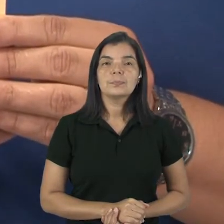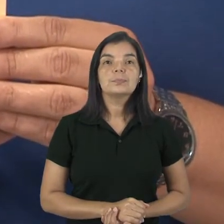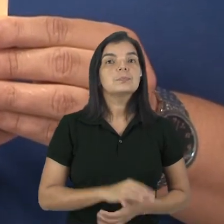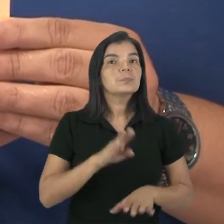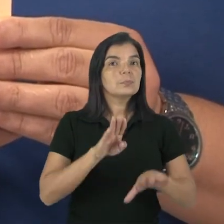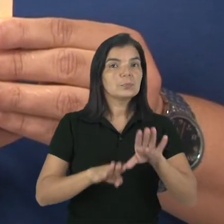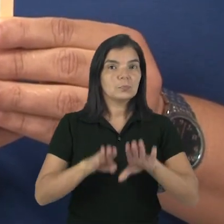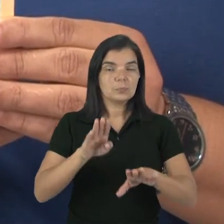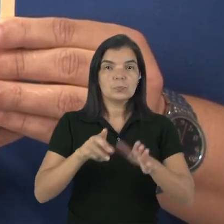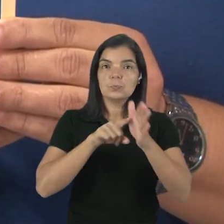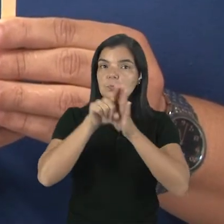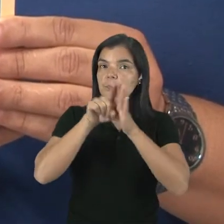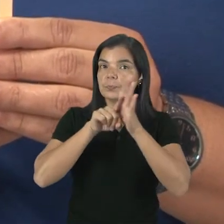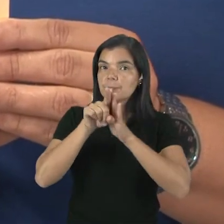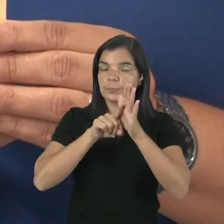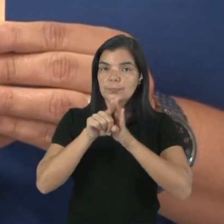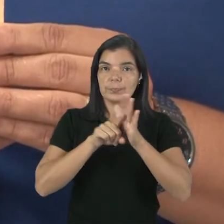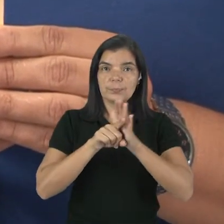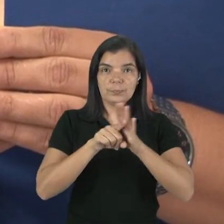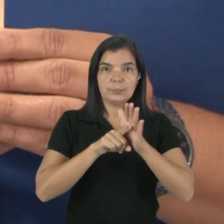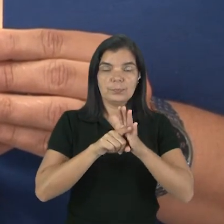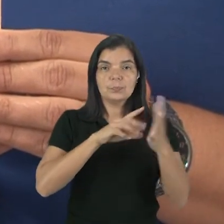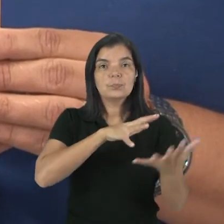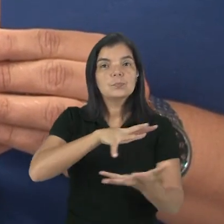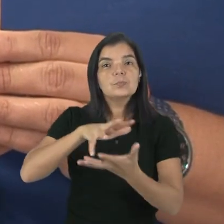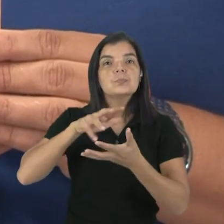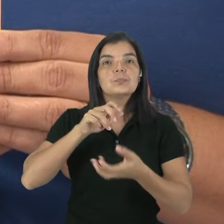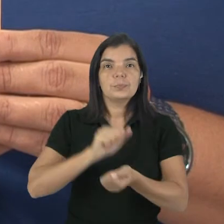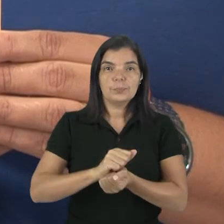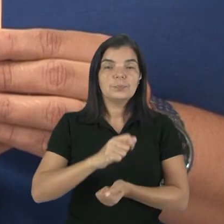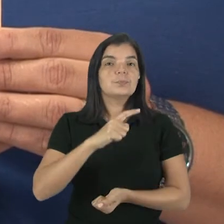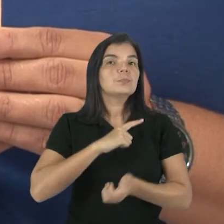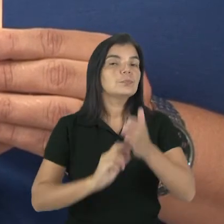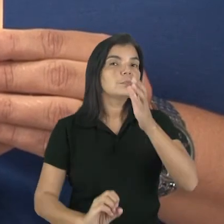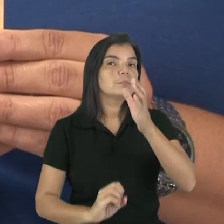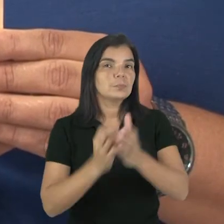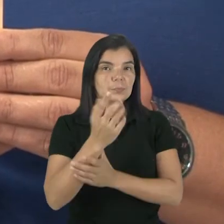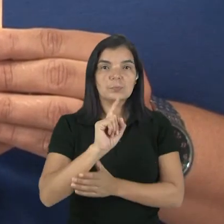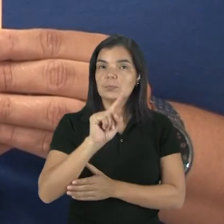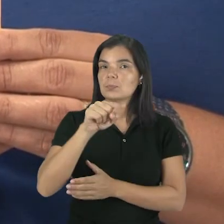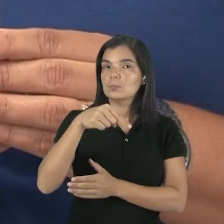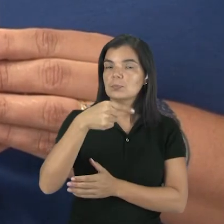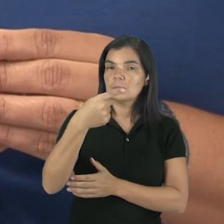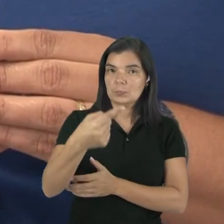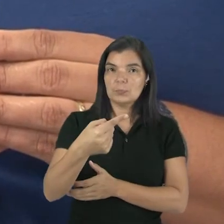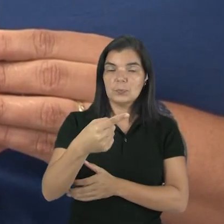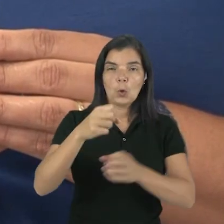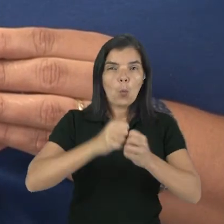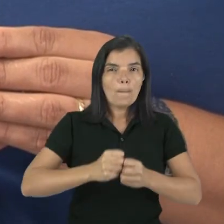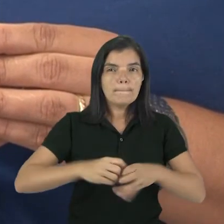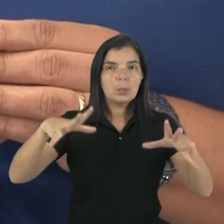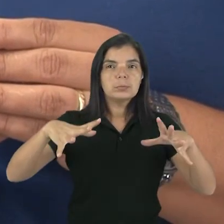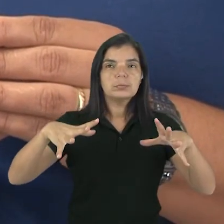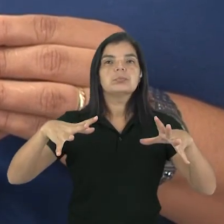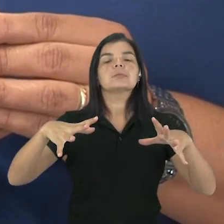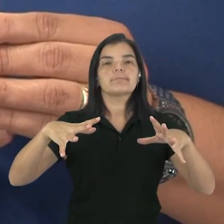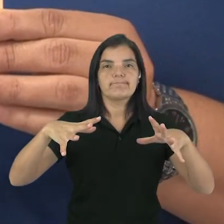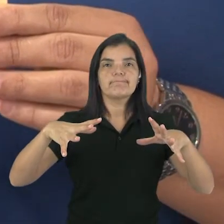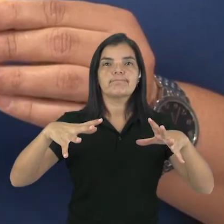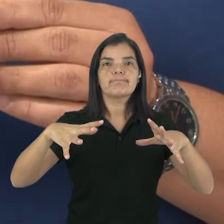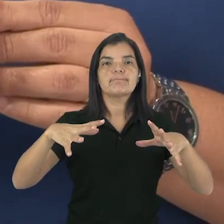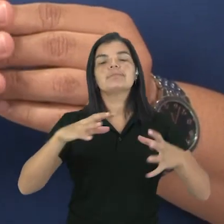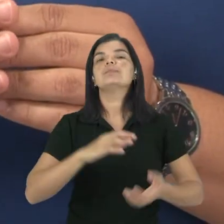De acordo com pesquisadores, o universo teria surgido após uma grande explosão